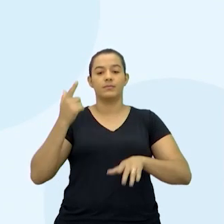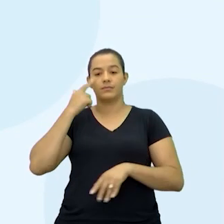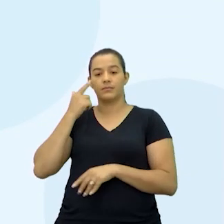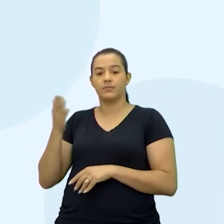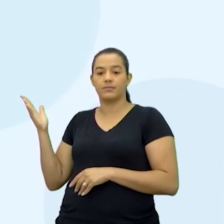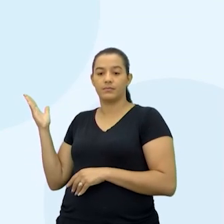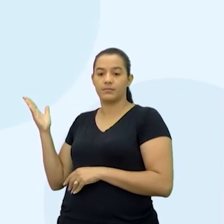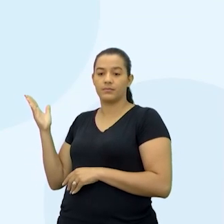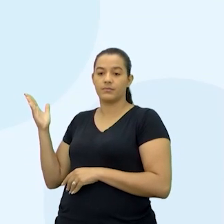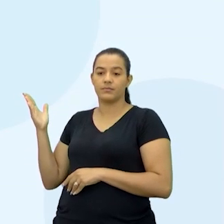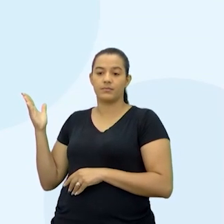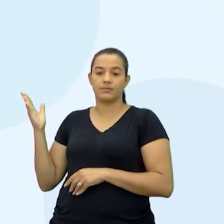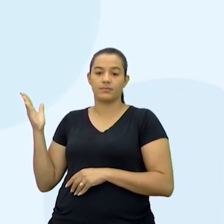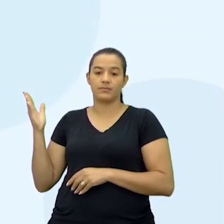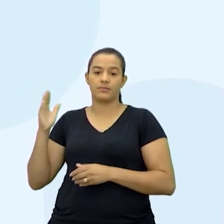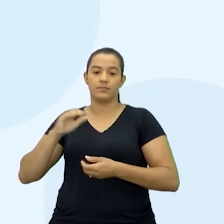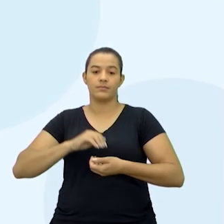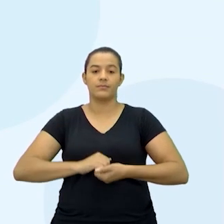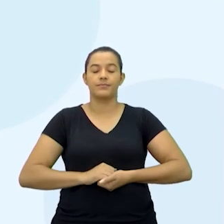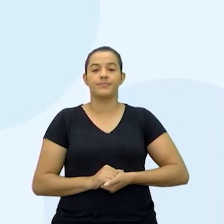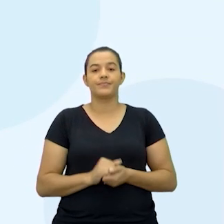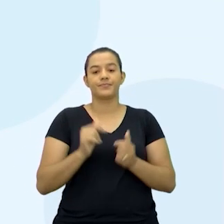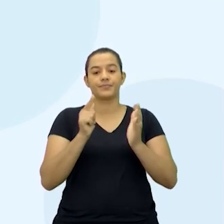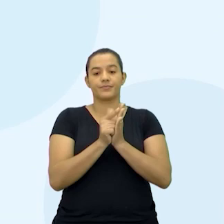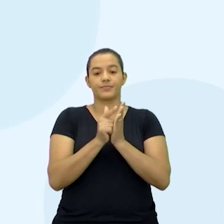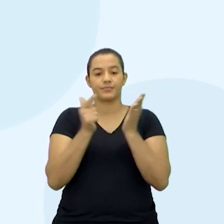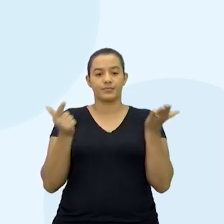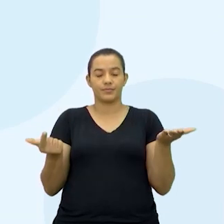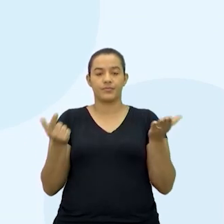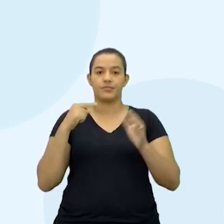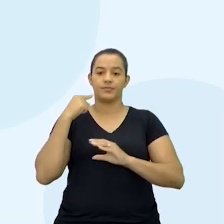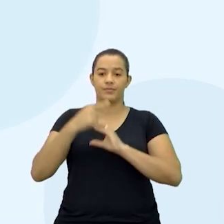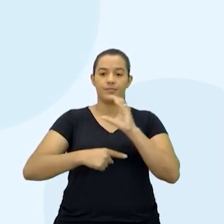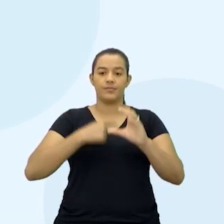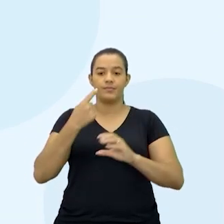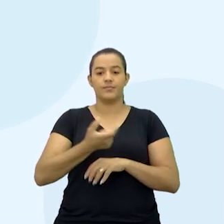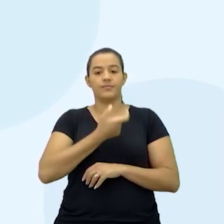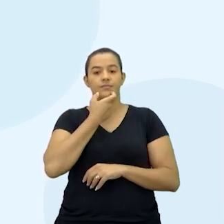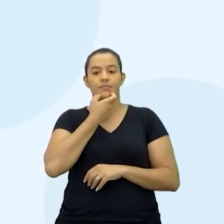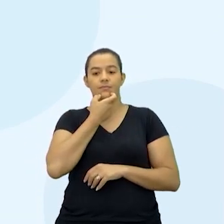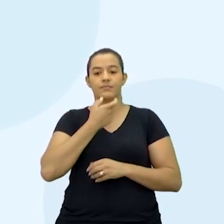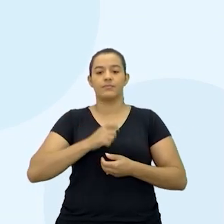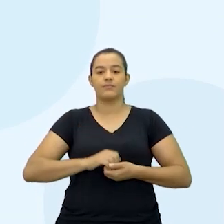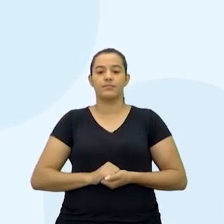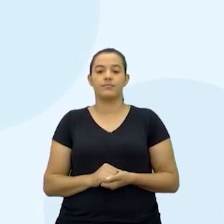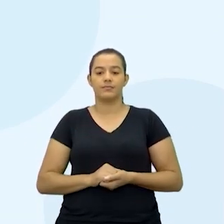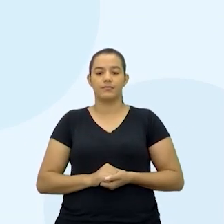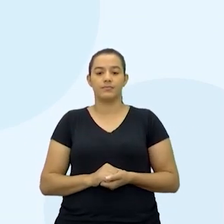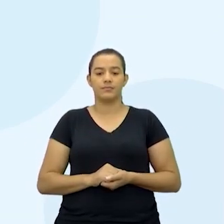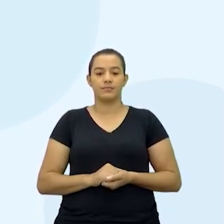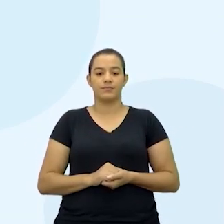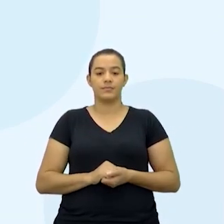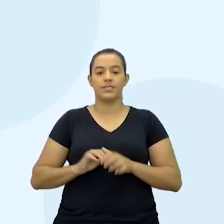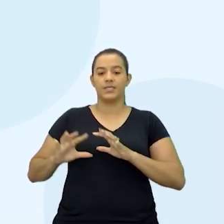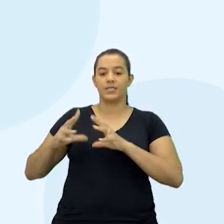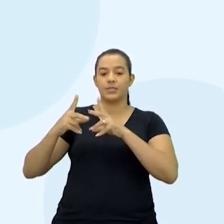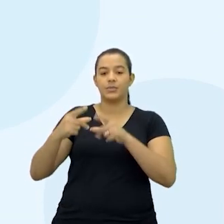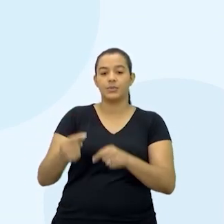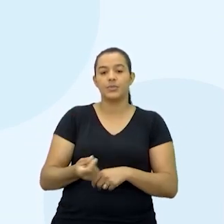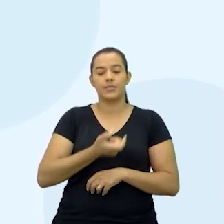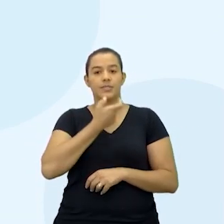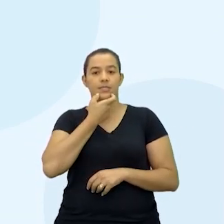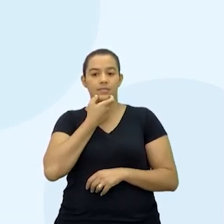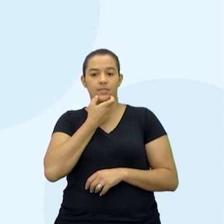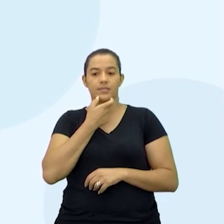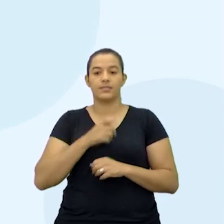Page of the New York Times, July 29, 1914. Opa, tudo em inglês aqui. Vamos lá,